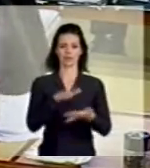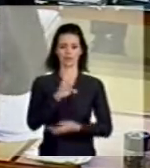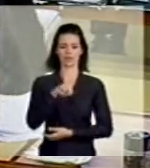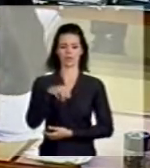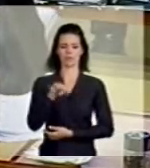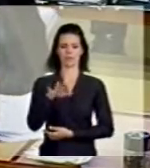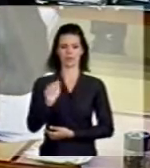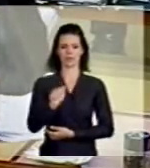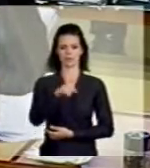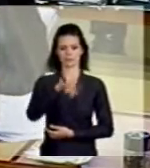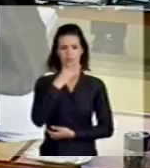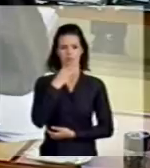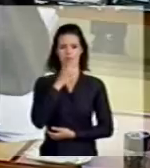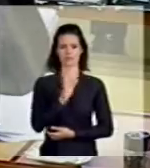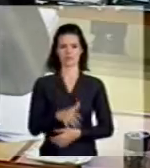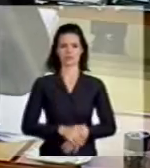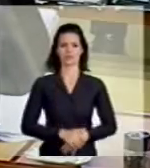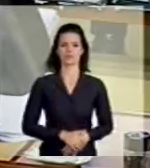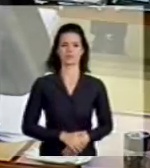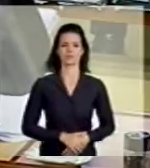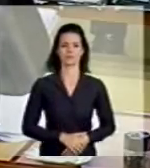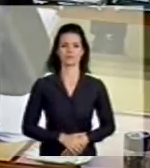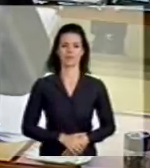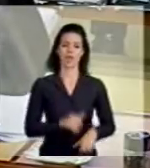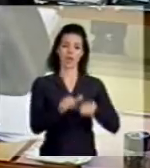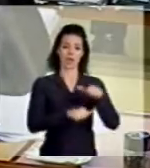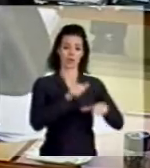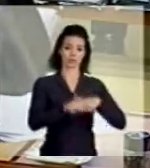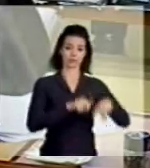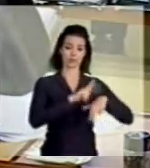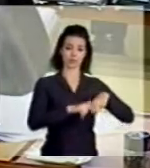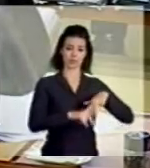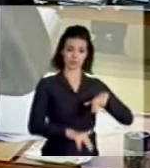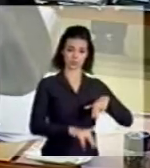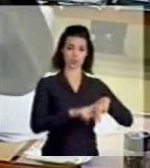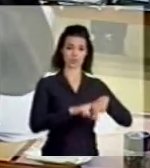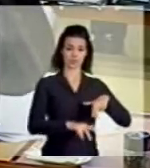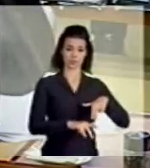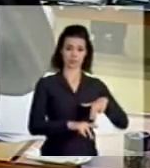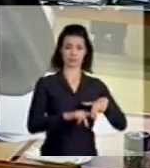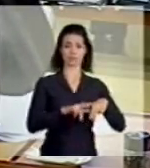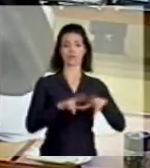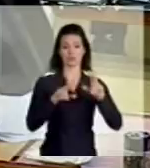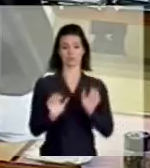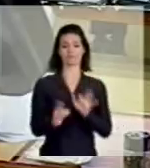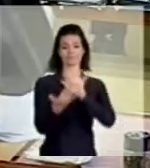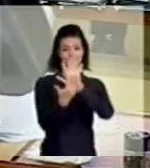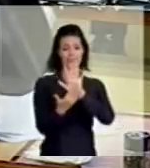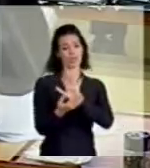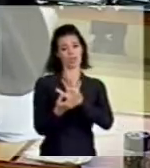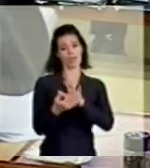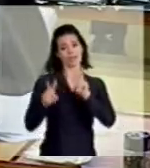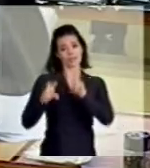que todos conhecem. A questão da alteração do sexo no registro civil dos transgêneros ainda é novidade nesta Corte.